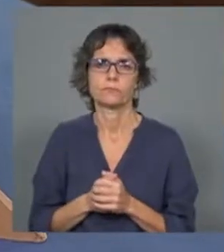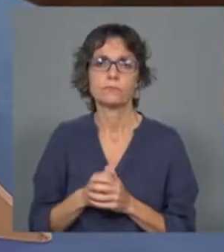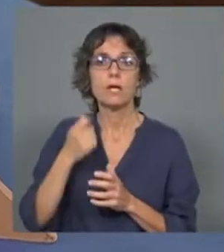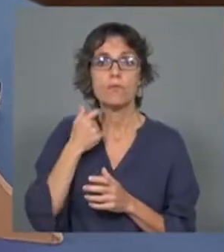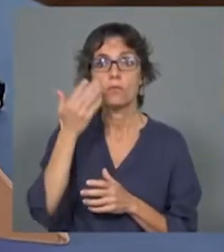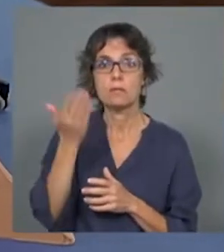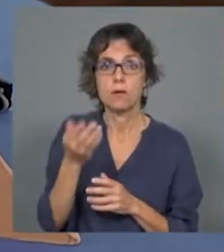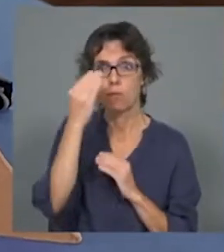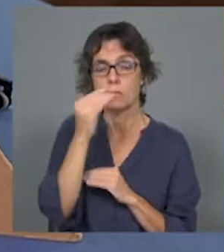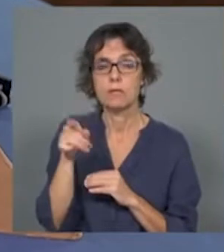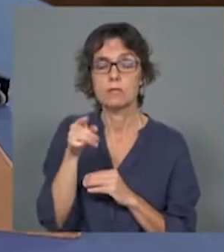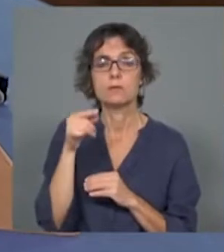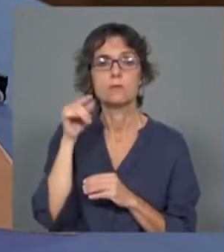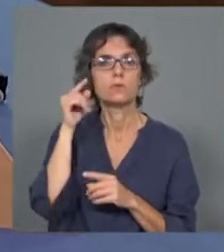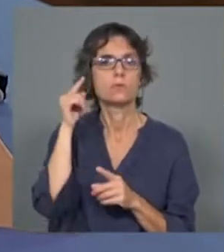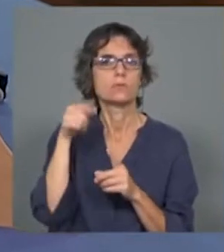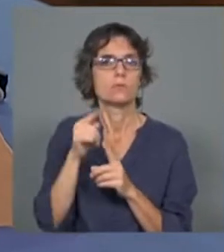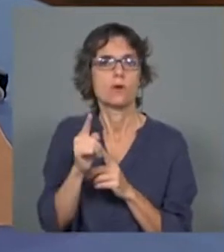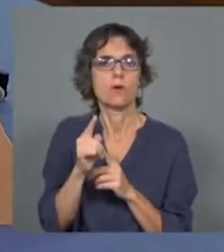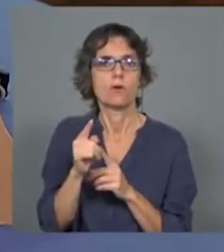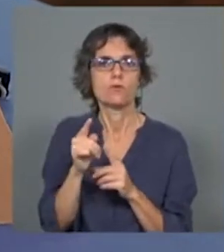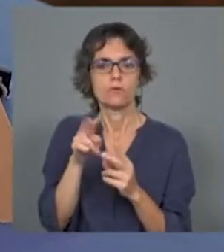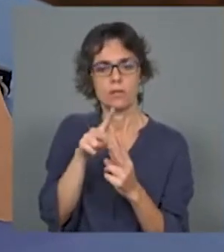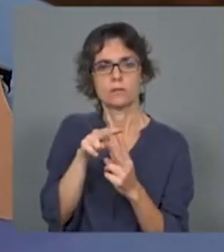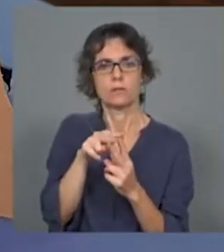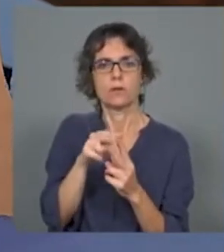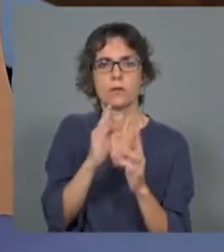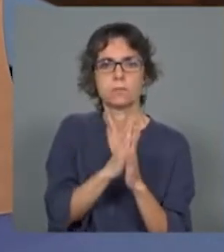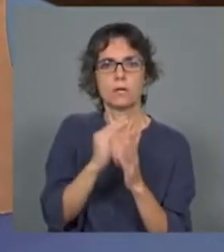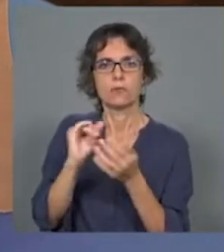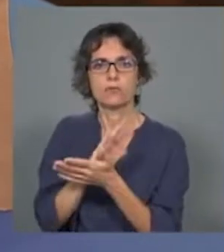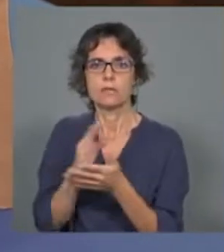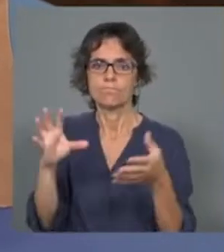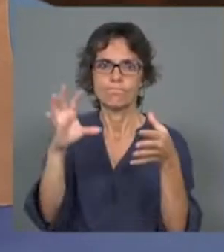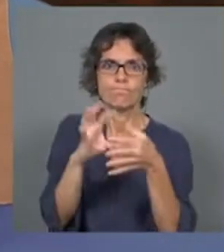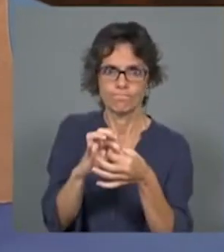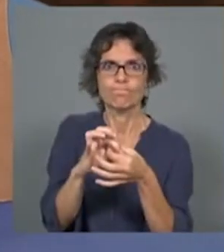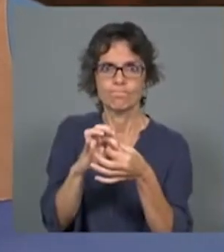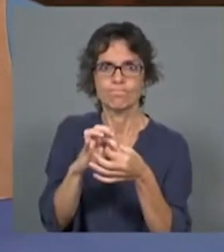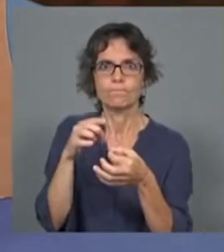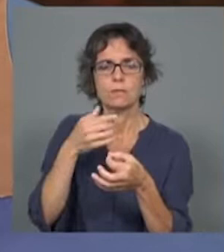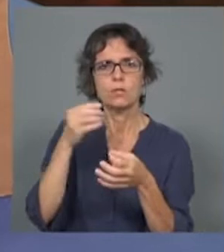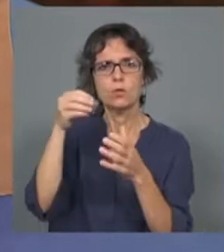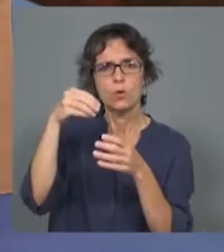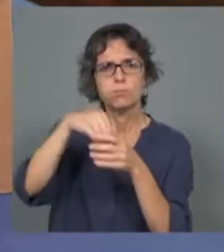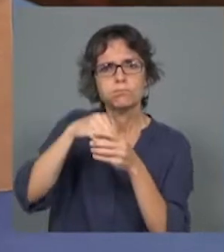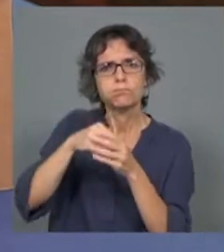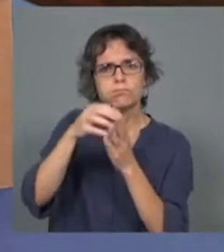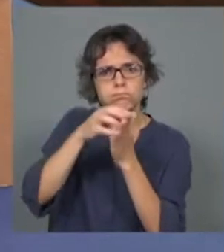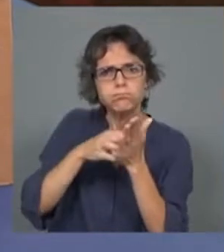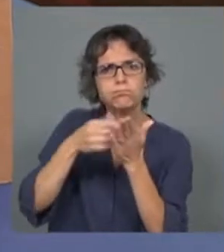formação visa precisamente compaginar, conjugar esses dois elementos e fornecer um conjunto de conteúdos a